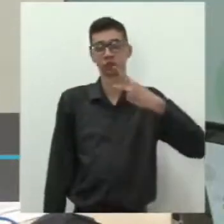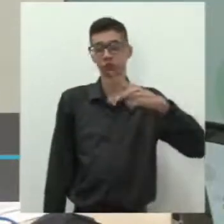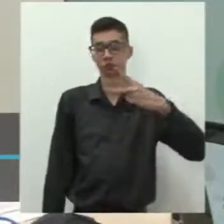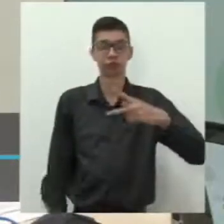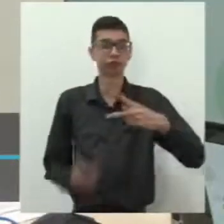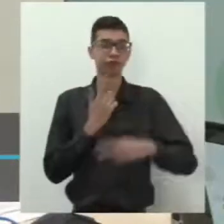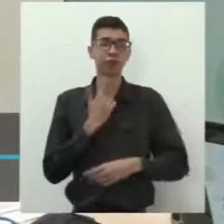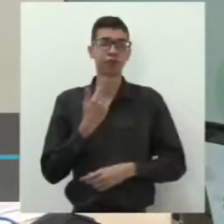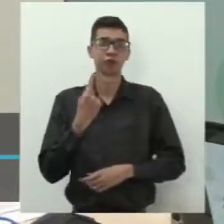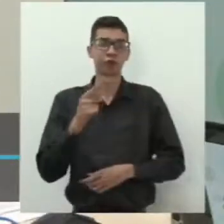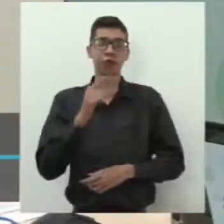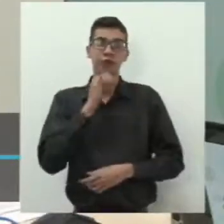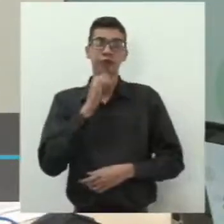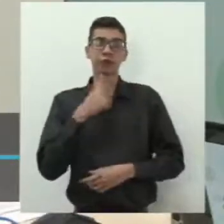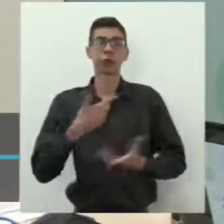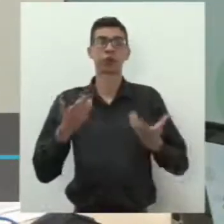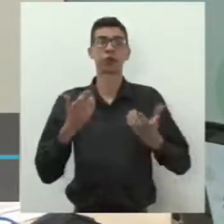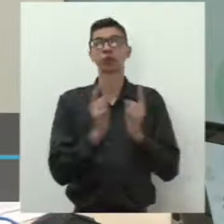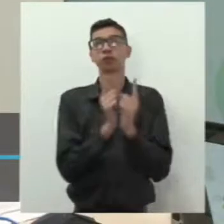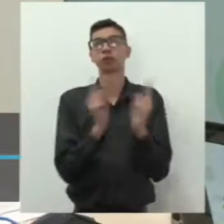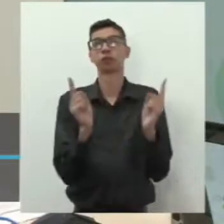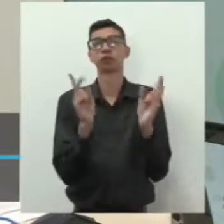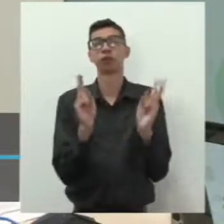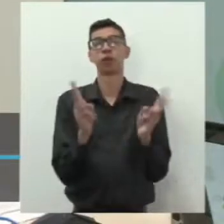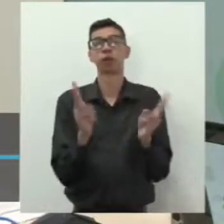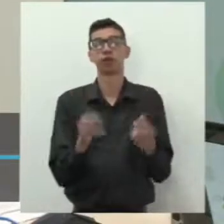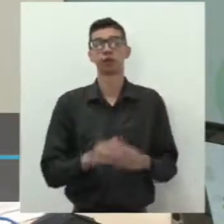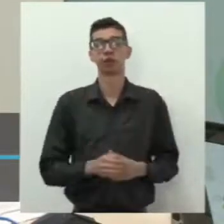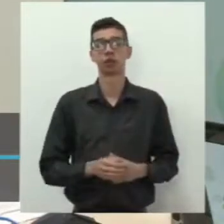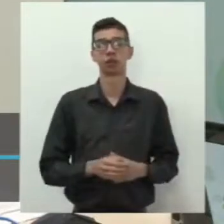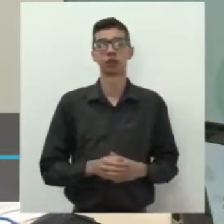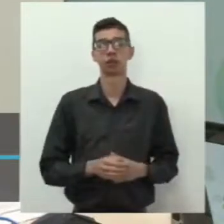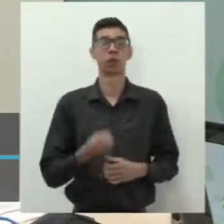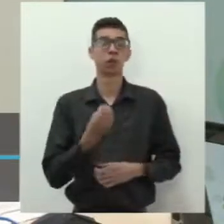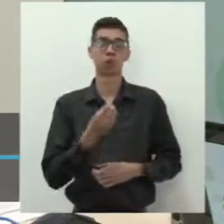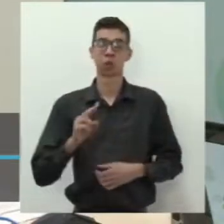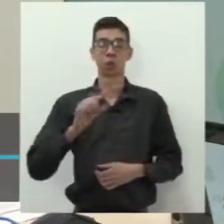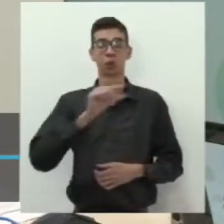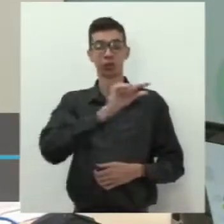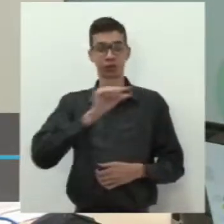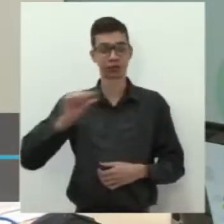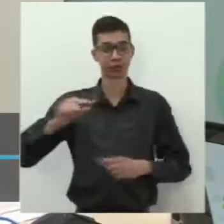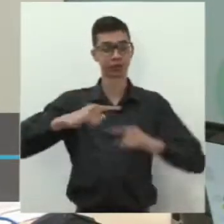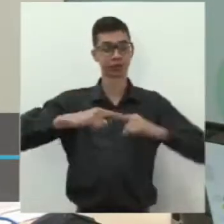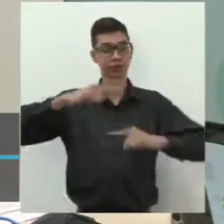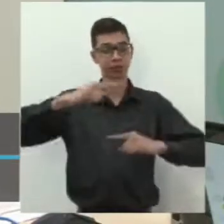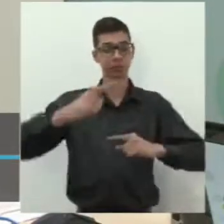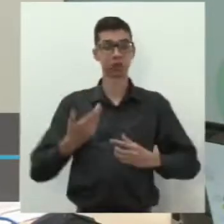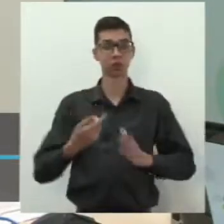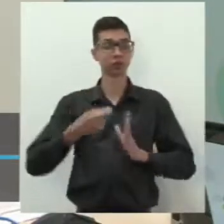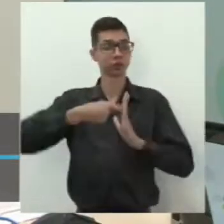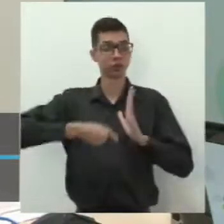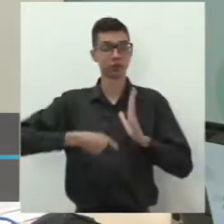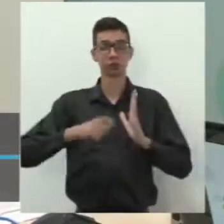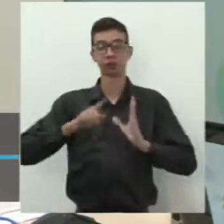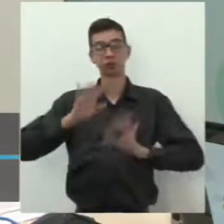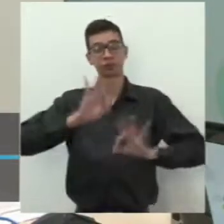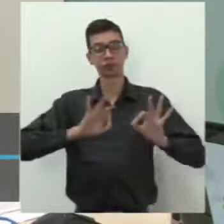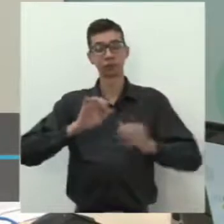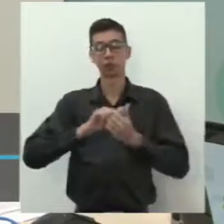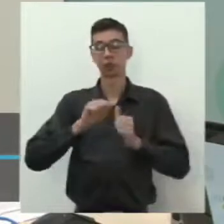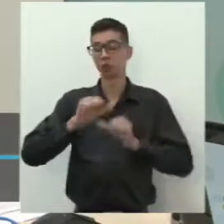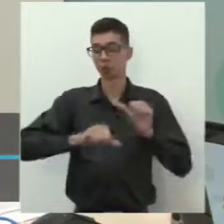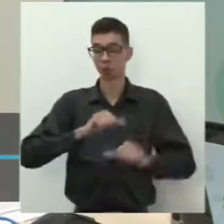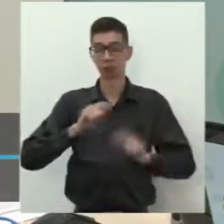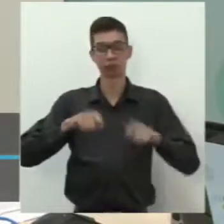eu prefiro manter a largura da coluna e deixar minhas linhas maiores. Aí você quebra o texto, tá? Então, você decide aí o que você faz,